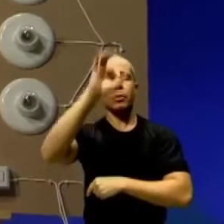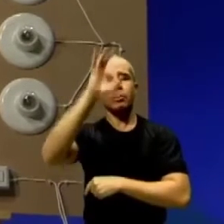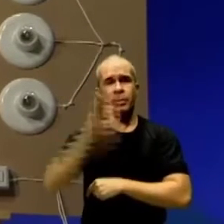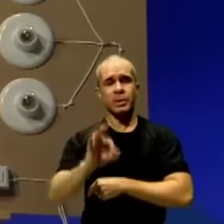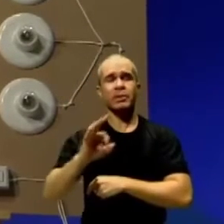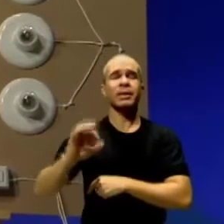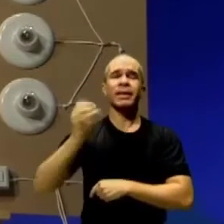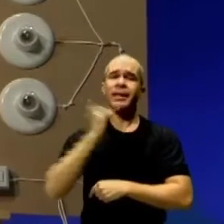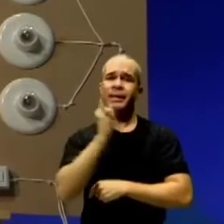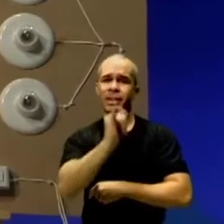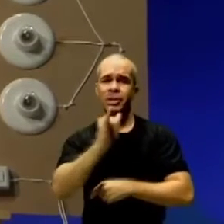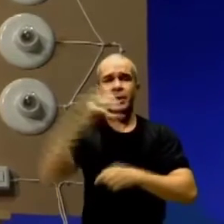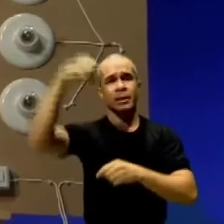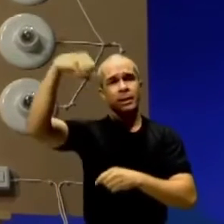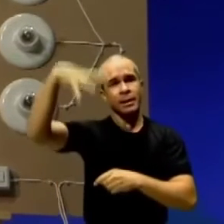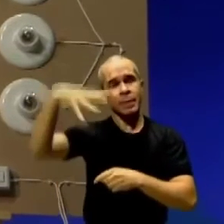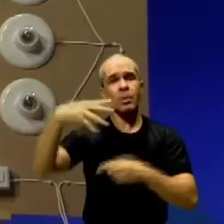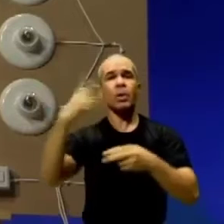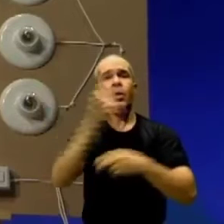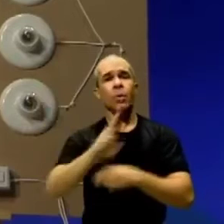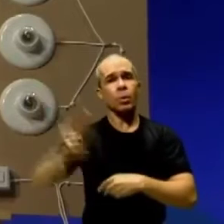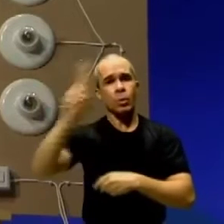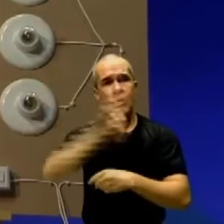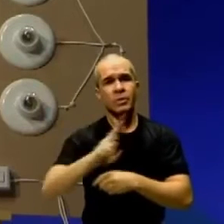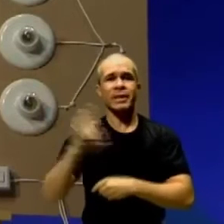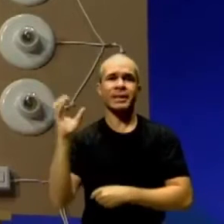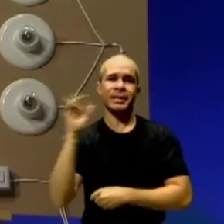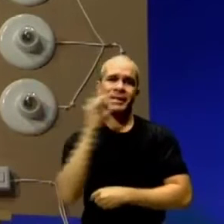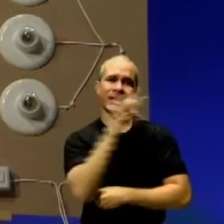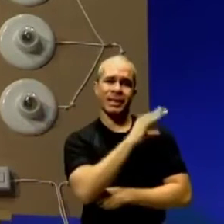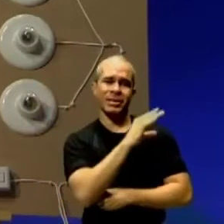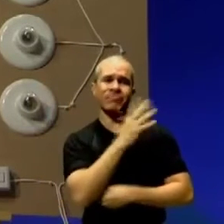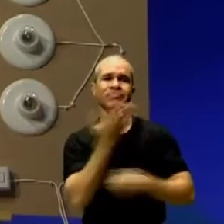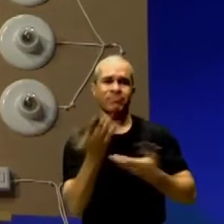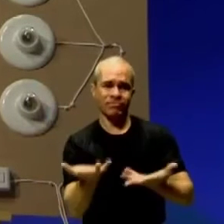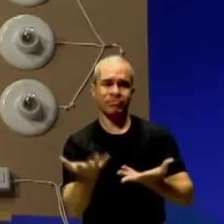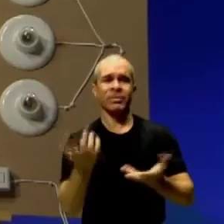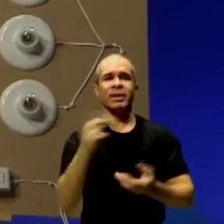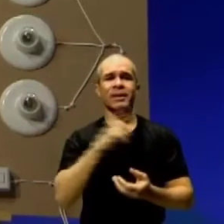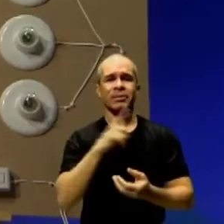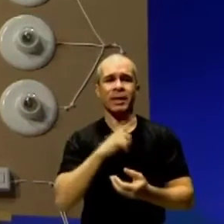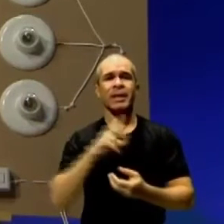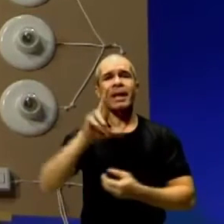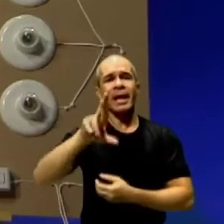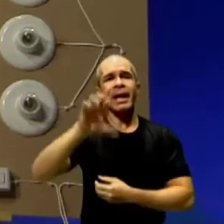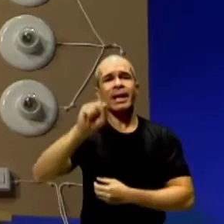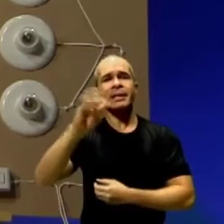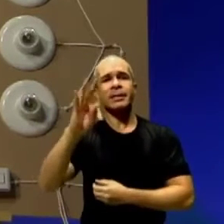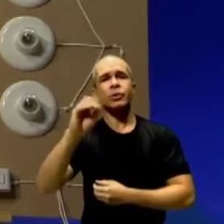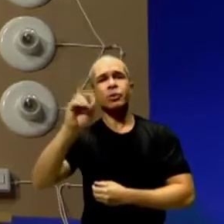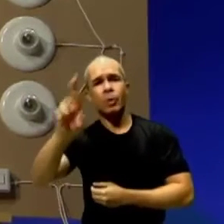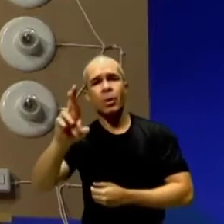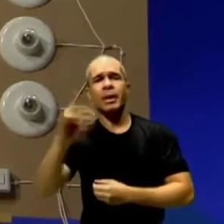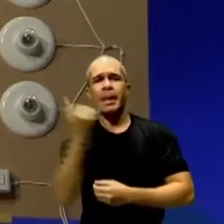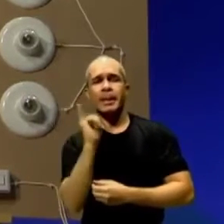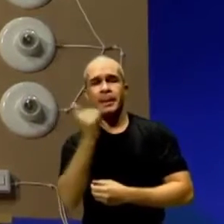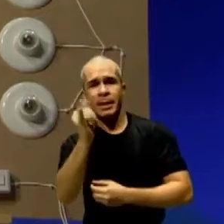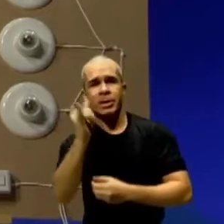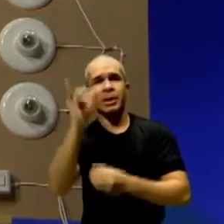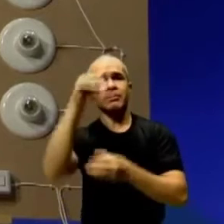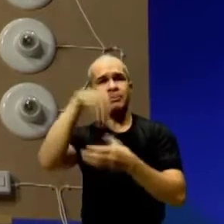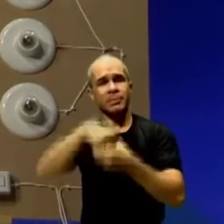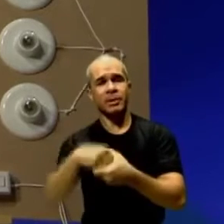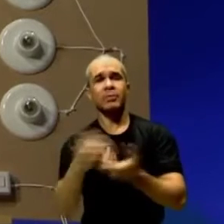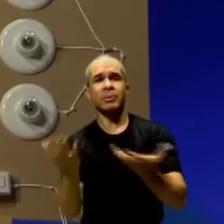que chega nessa lâmpada é utilizada para aquecer. Então, ela é literalmente um resistor. Quase toda a sua energia é